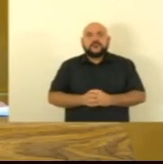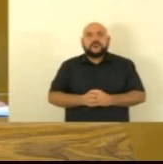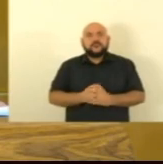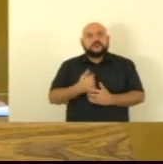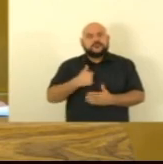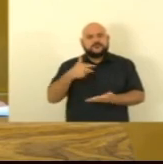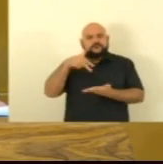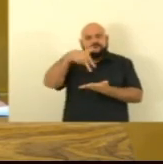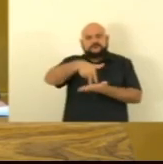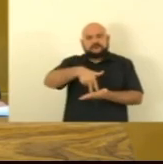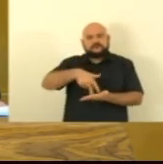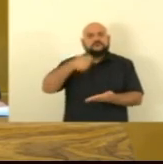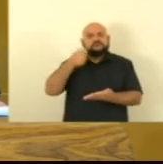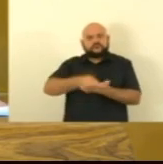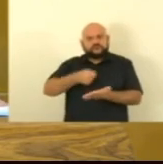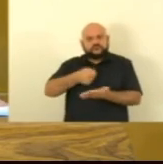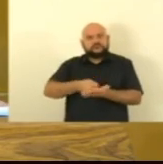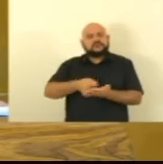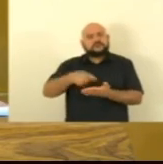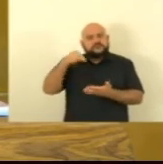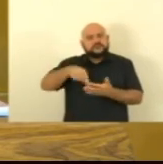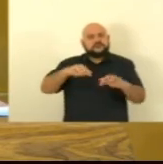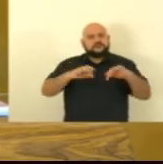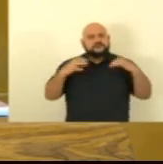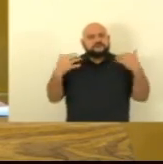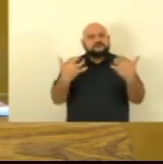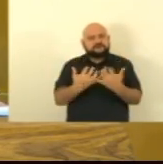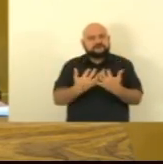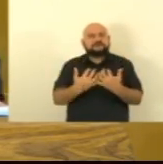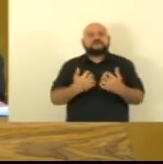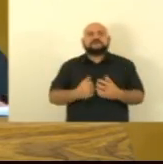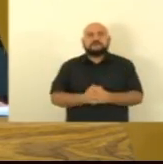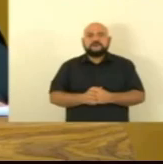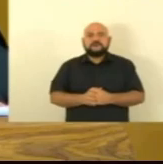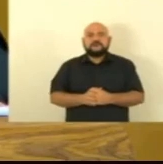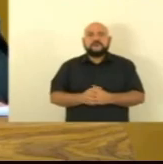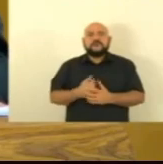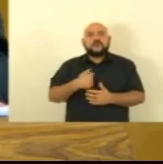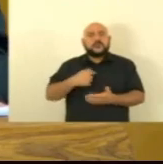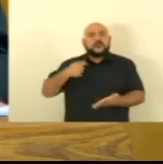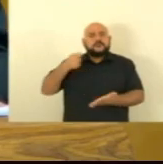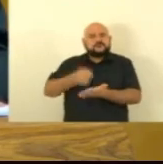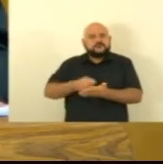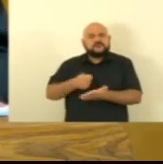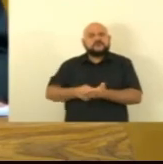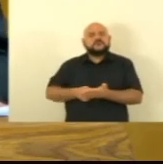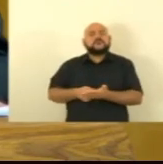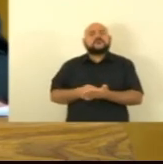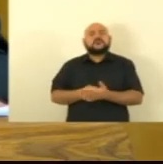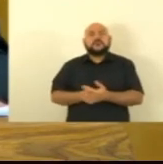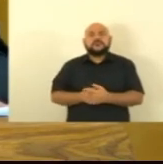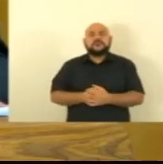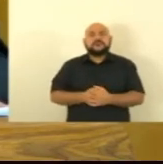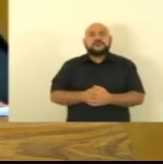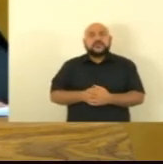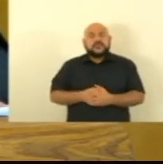defendido nesta Casa de Leis. E vou defender enquanto estiver aqui